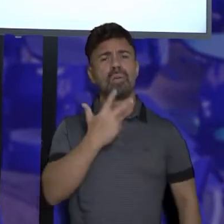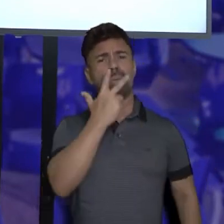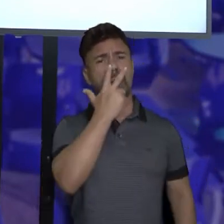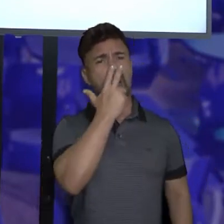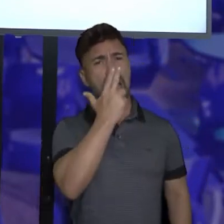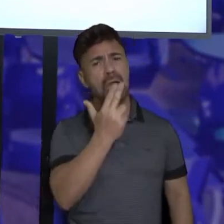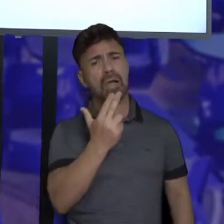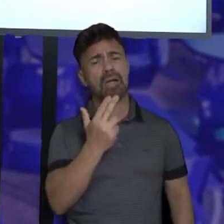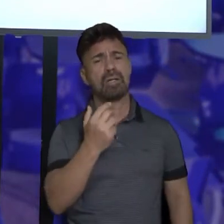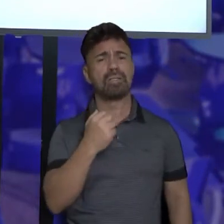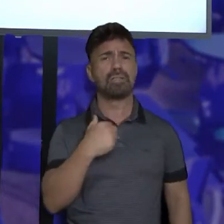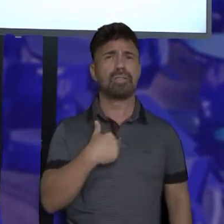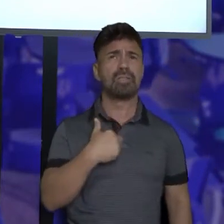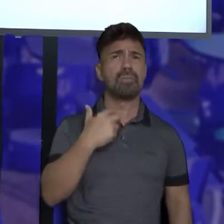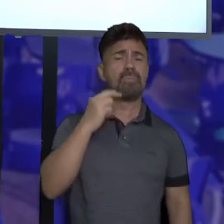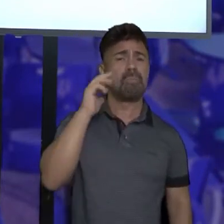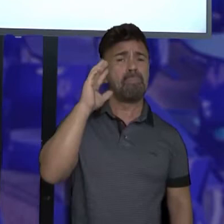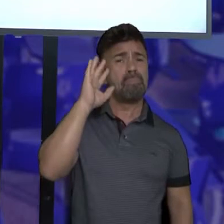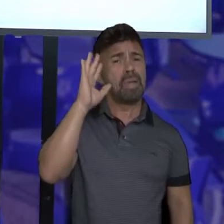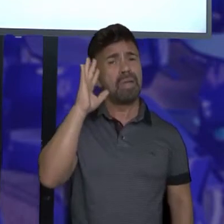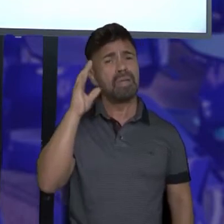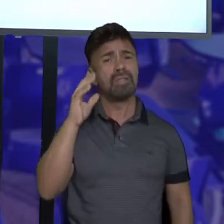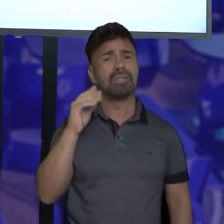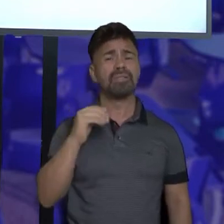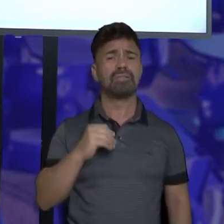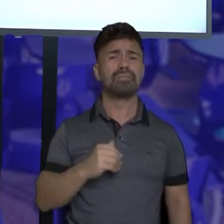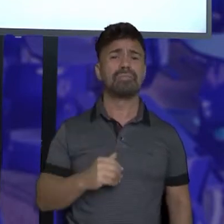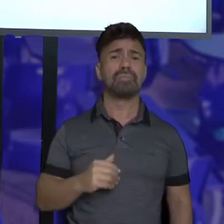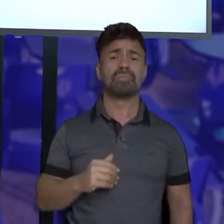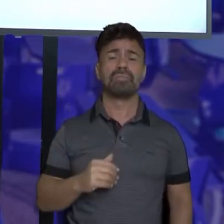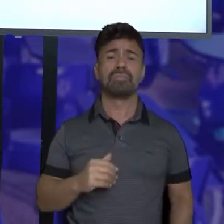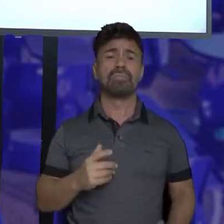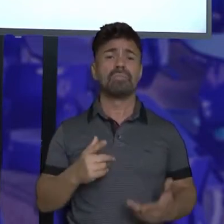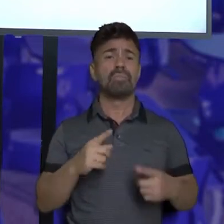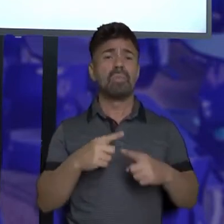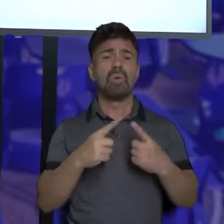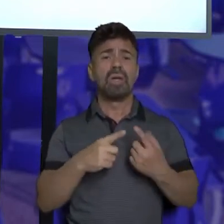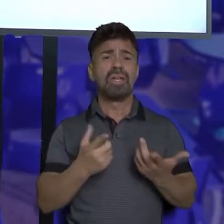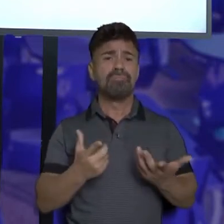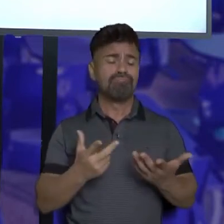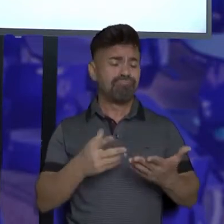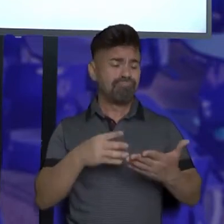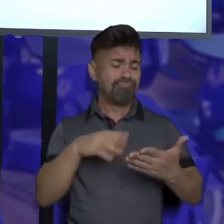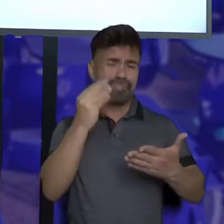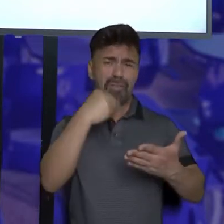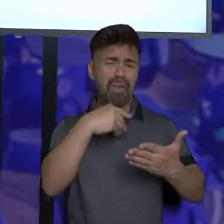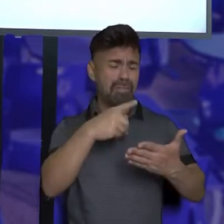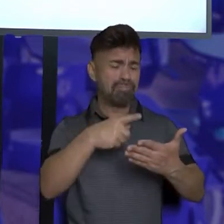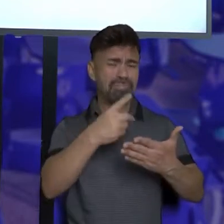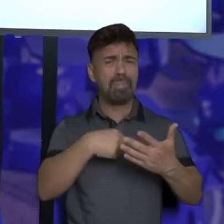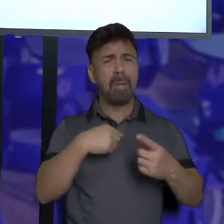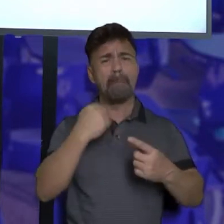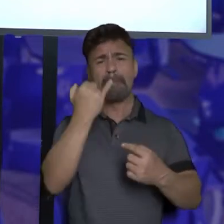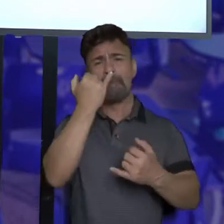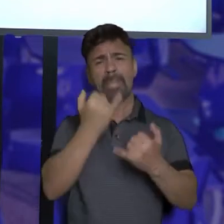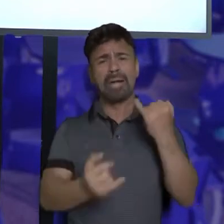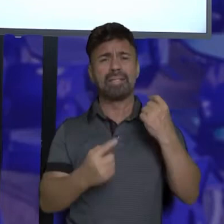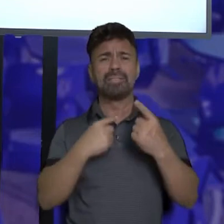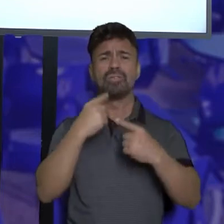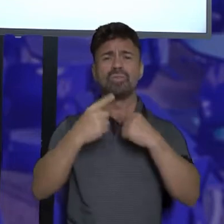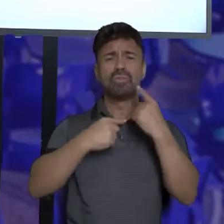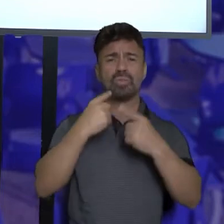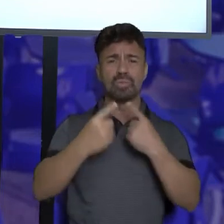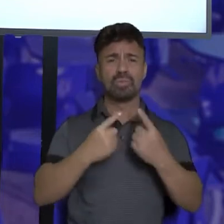eu penso ou quem sabe. Porque dessa forma você não vai estar dando peso ao seu argumento. Vai demonstrar que você tem dúvida sobre o que você está falando.